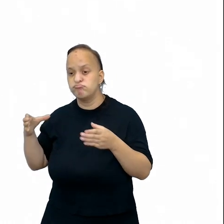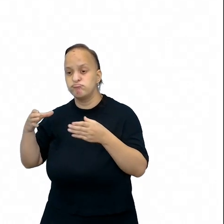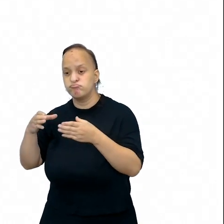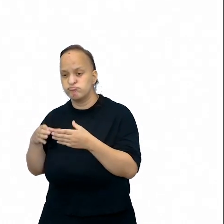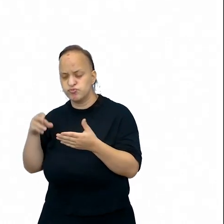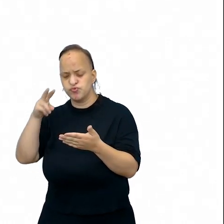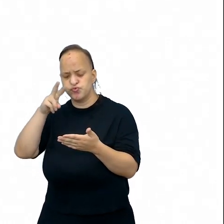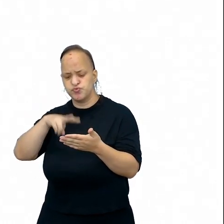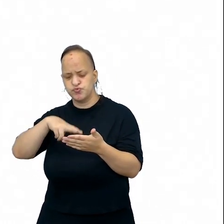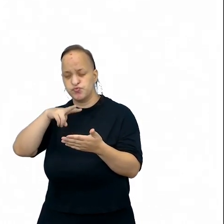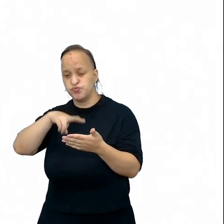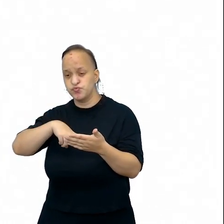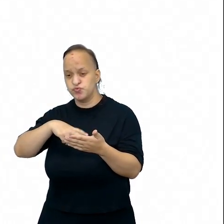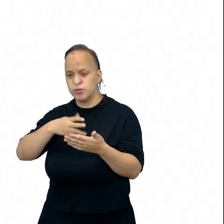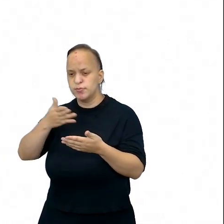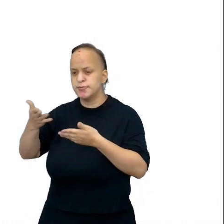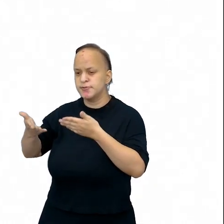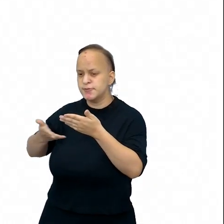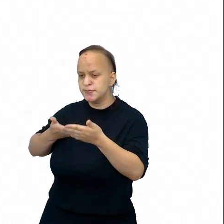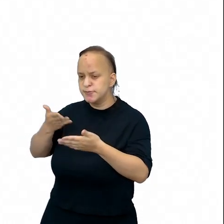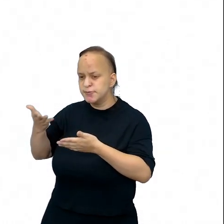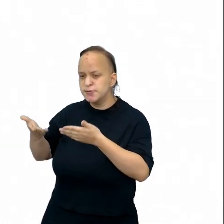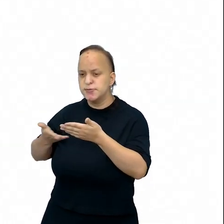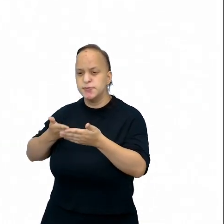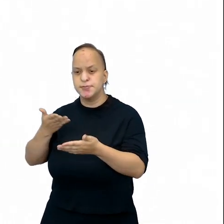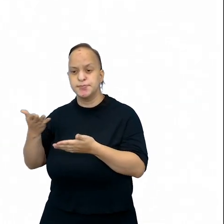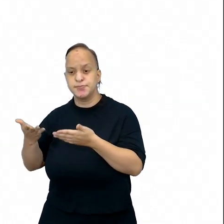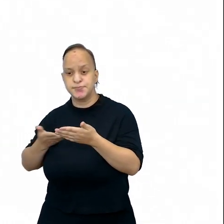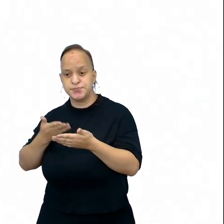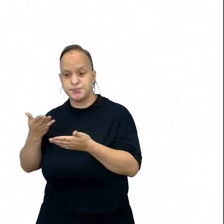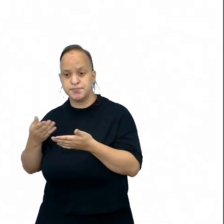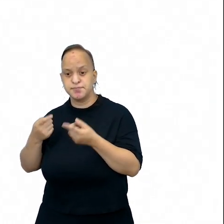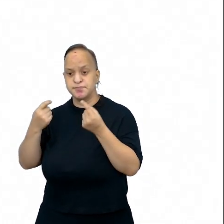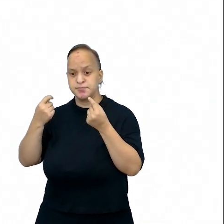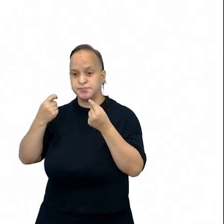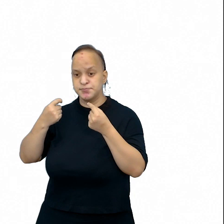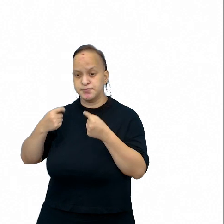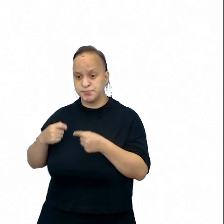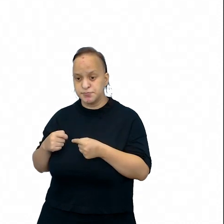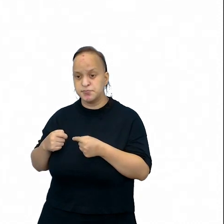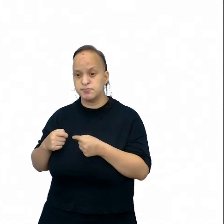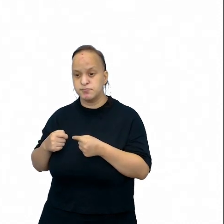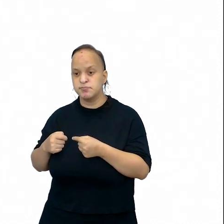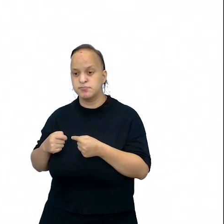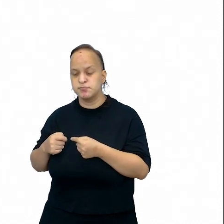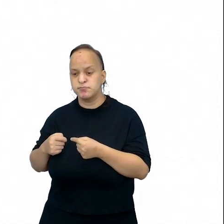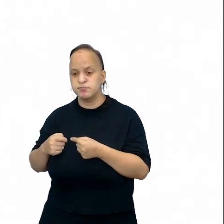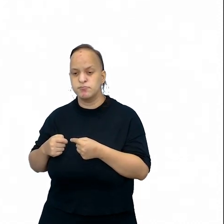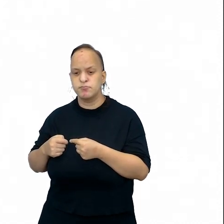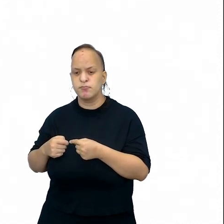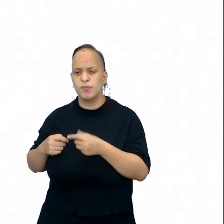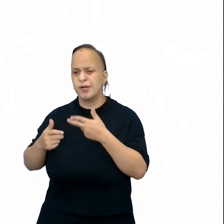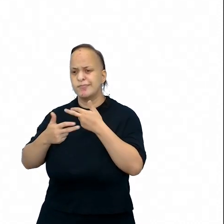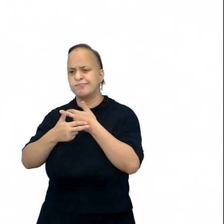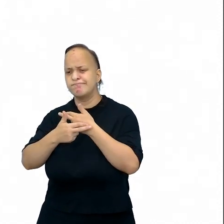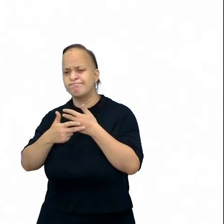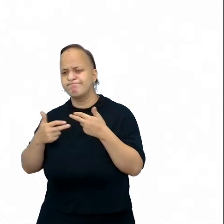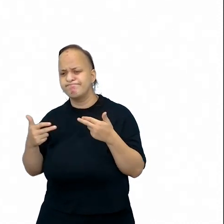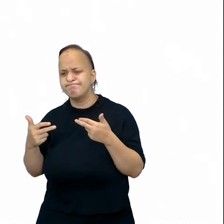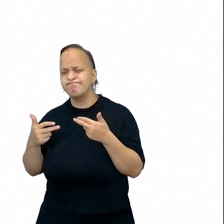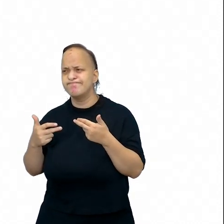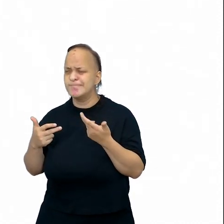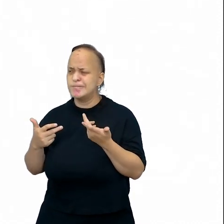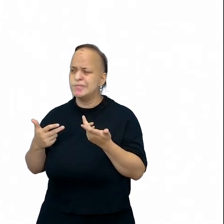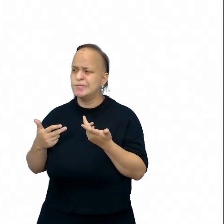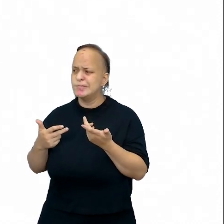leitura compartilhada vai permitir, né? Que o estudante reconheça ali alguns aspectos, ele façam algumas